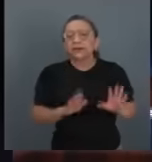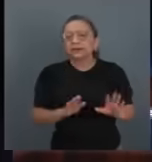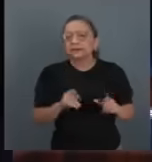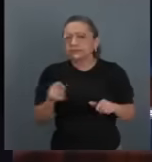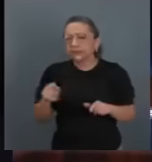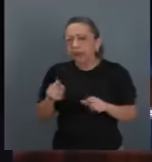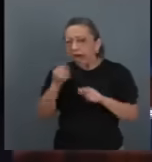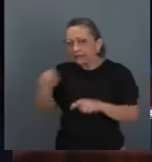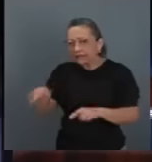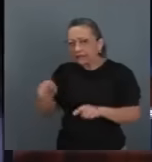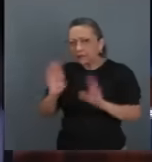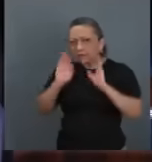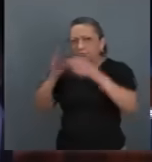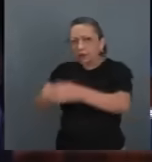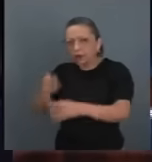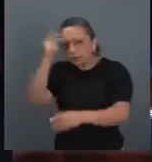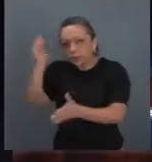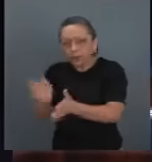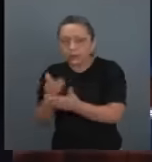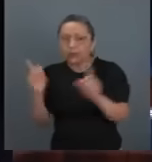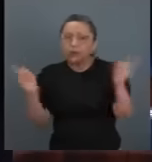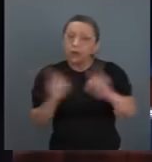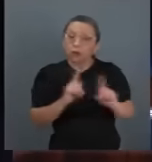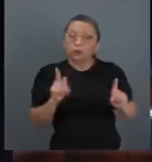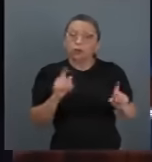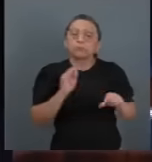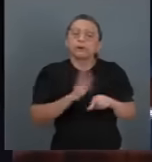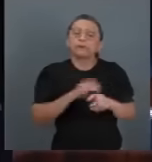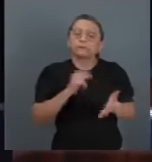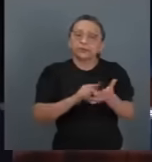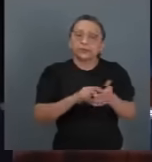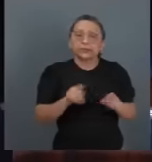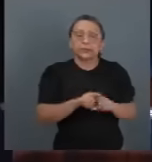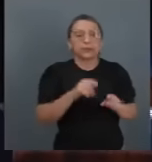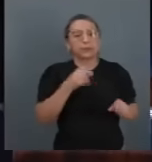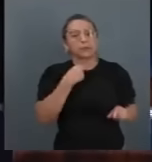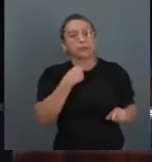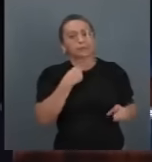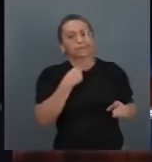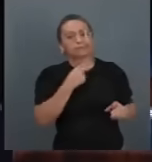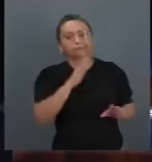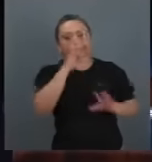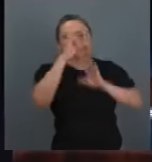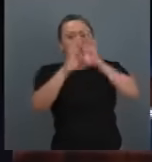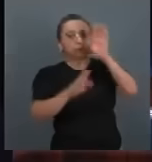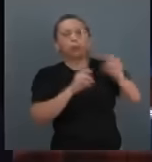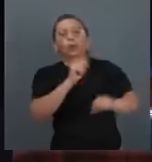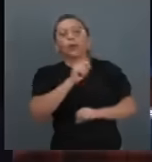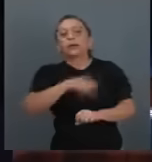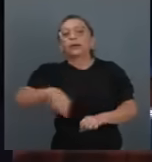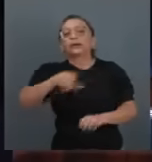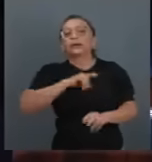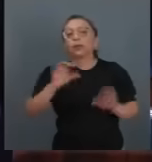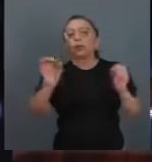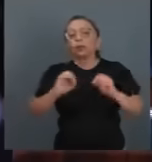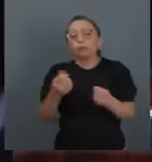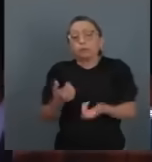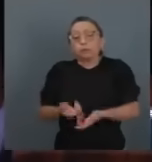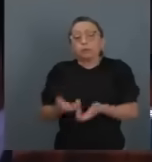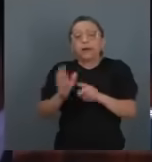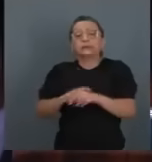cima dos mais pobres. Mas é verdade também que ele não pode ser feito às custas daqueles que já não têm mais o